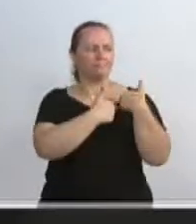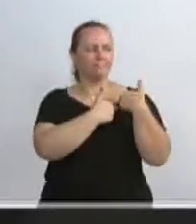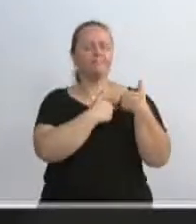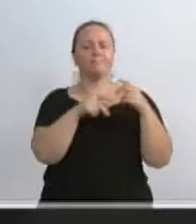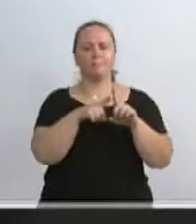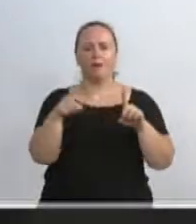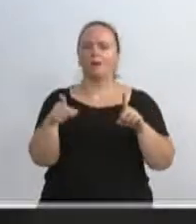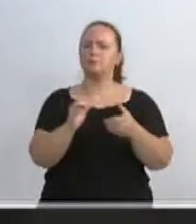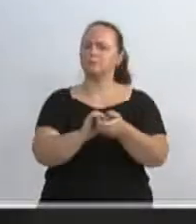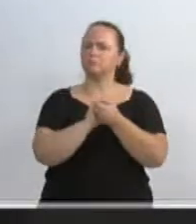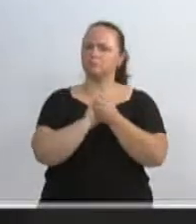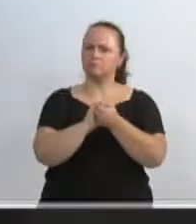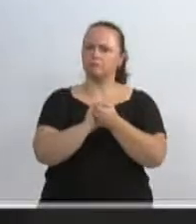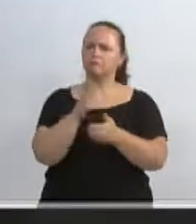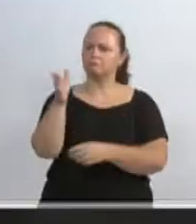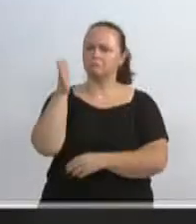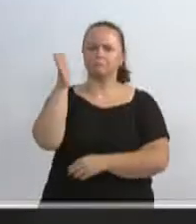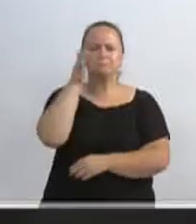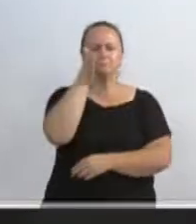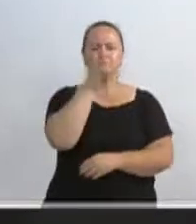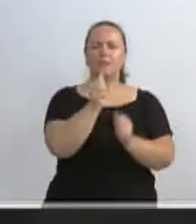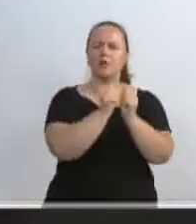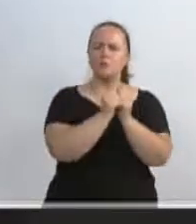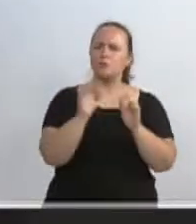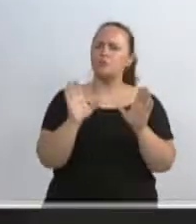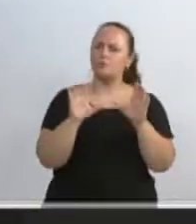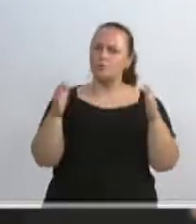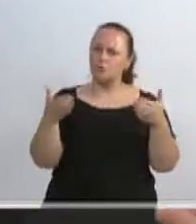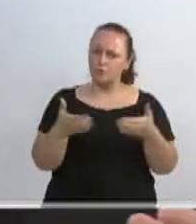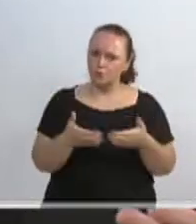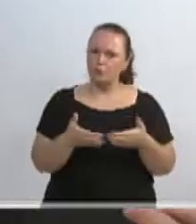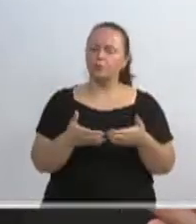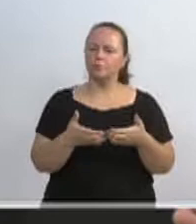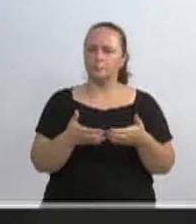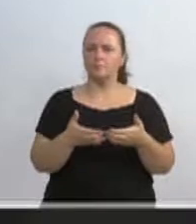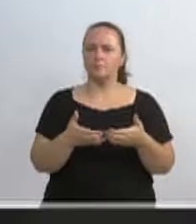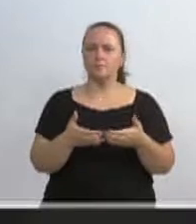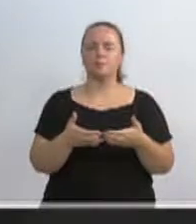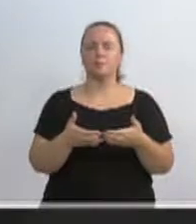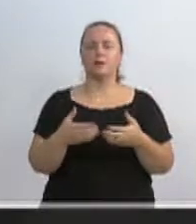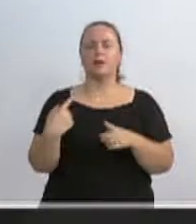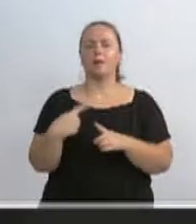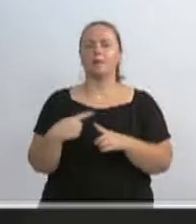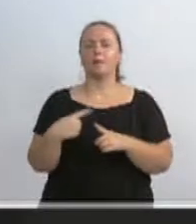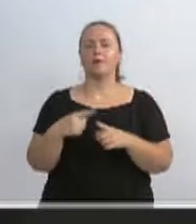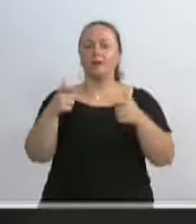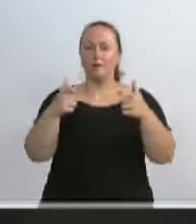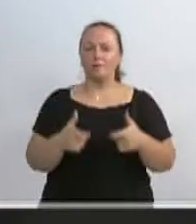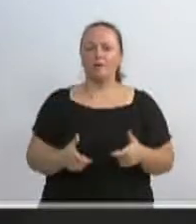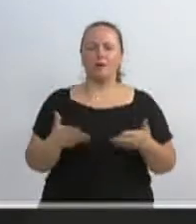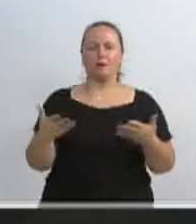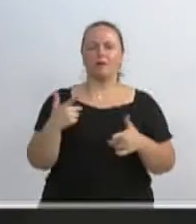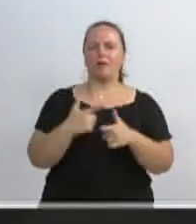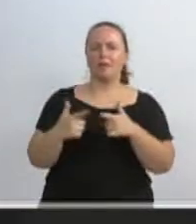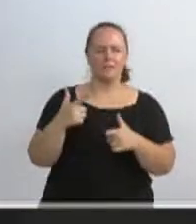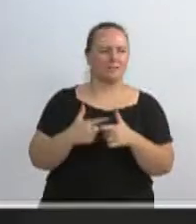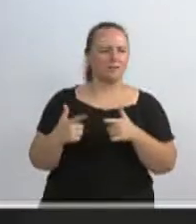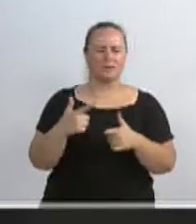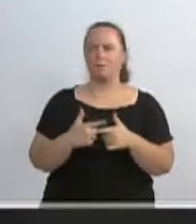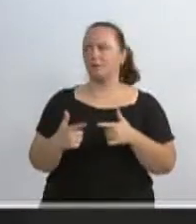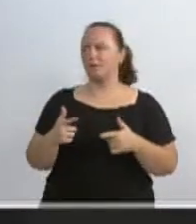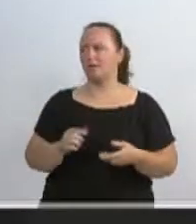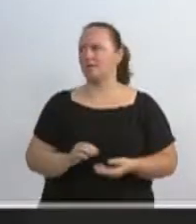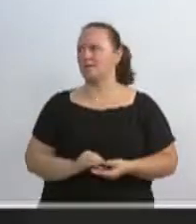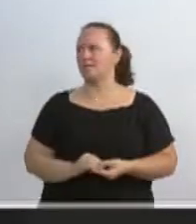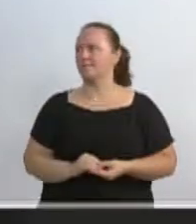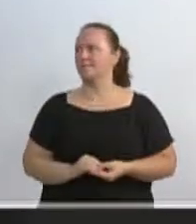estar sempre nas comunidades como assim eu vejo é de modo que está lá em bloco vem dos problemas da comunidade e quando o